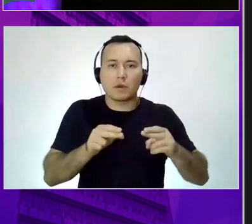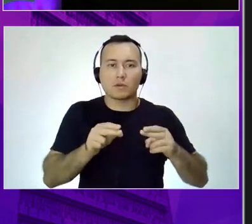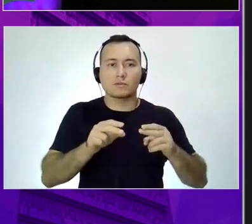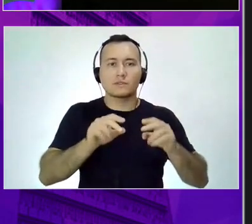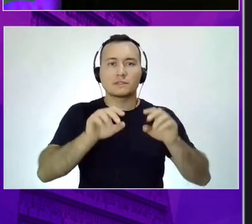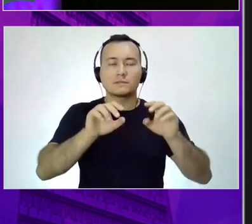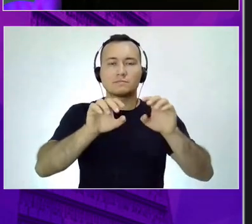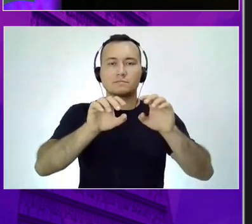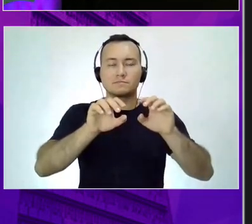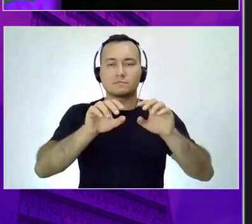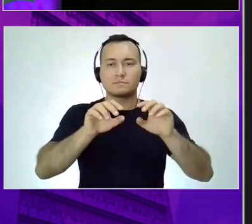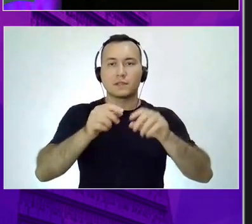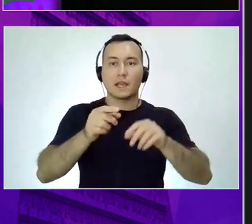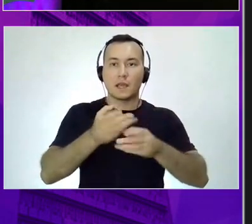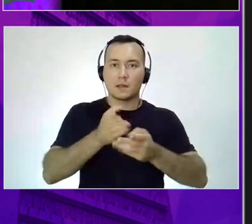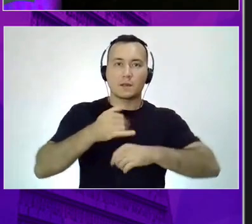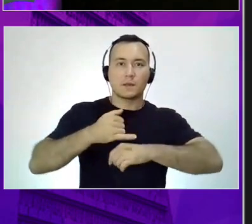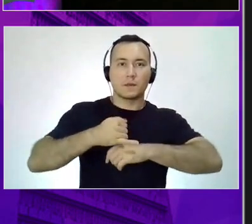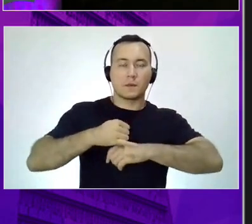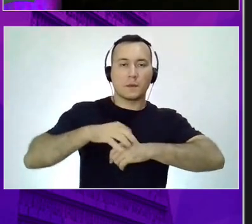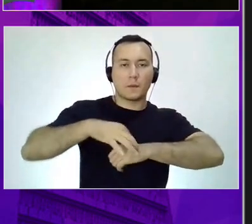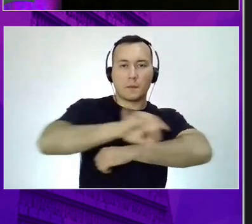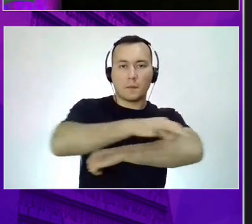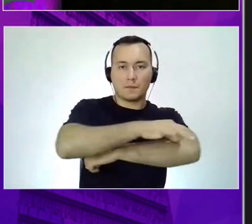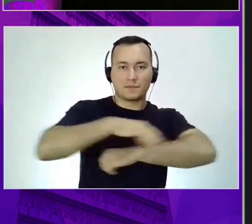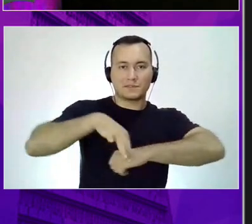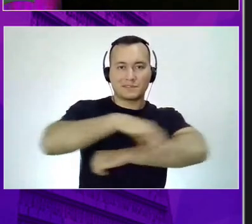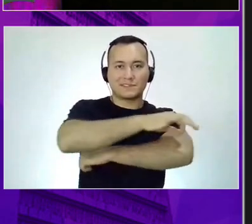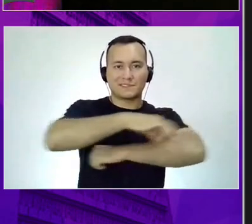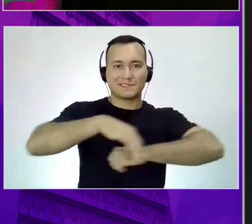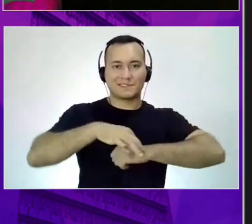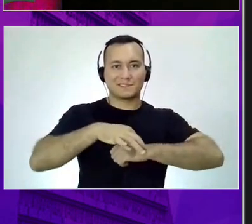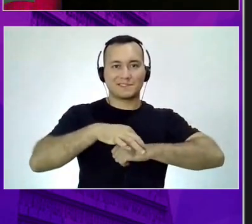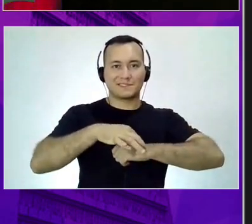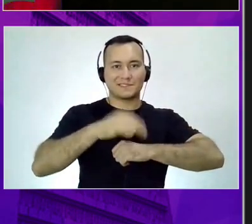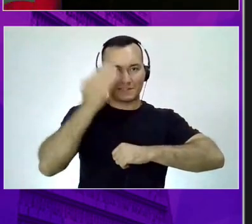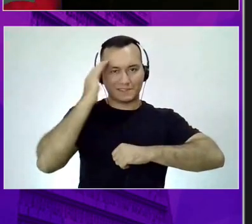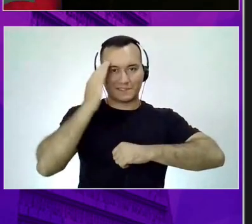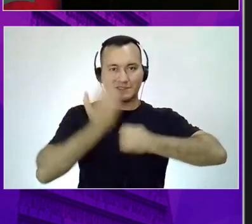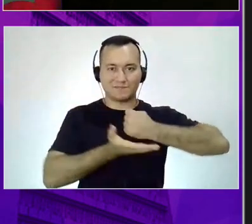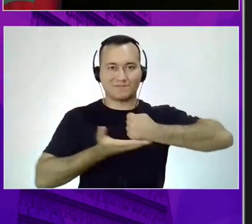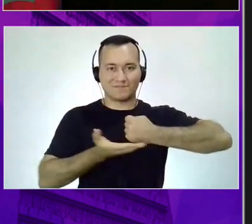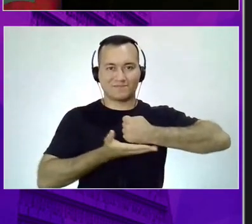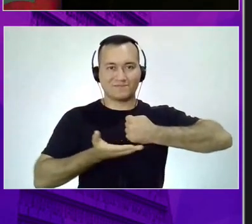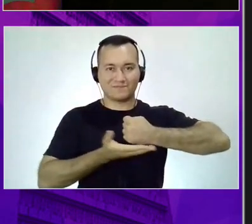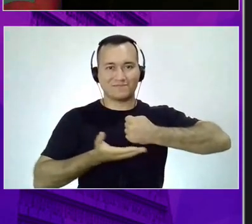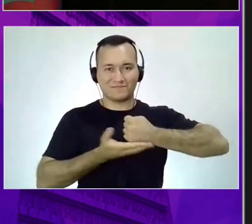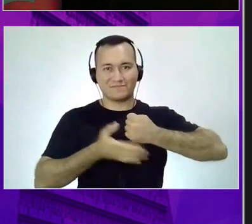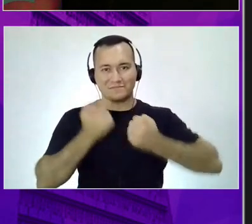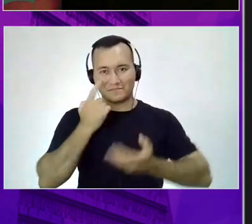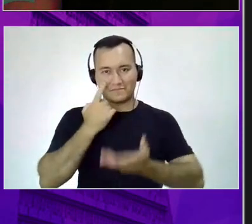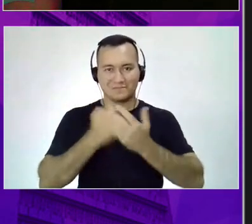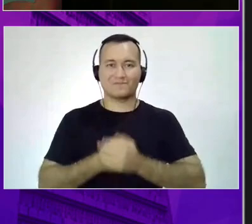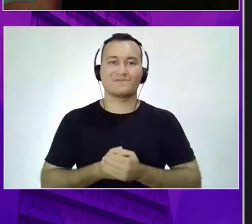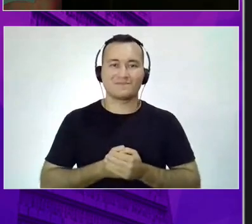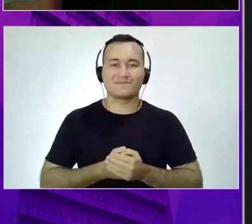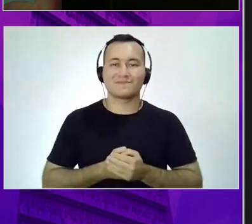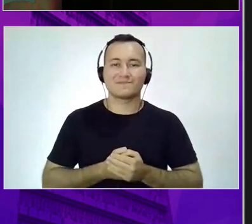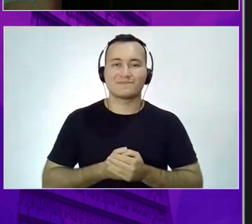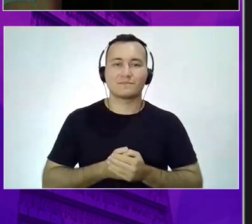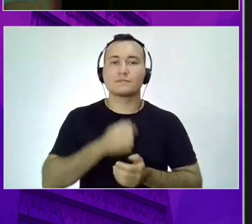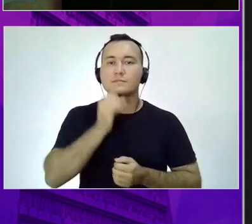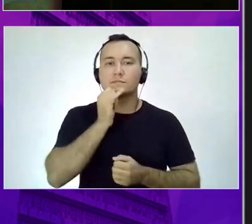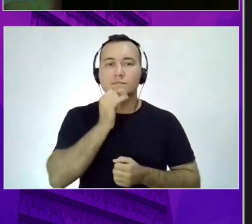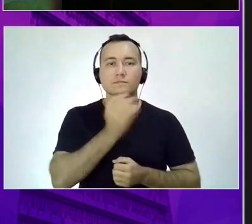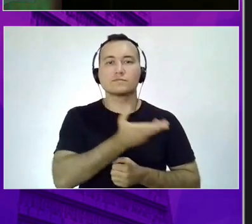aqui eu coloquei com serviços AWS, né, serviços de computação em nuvem. Significa que, para